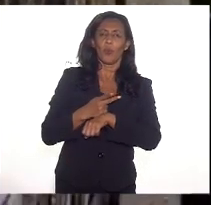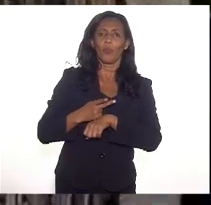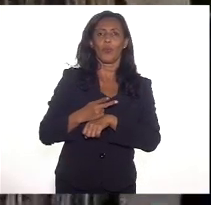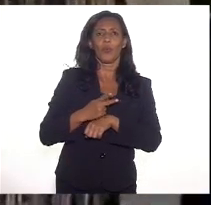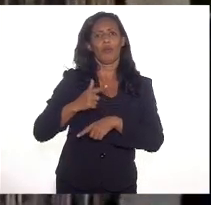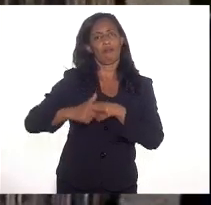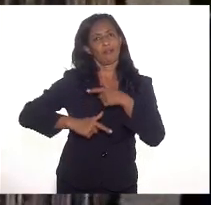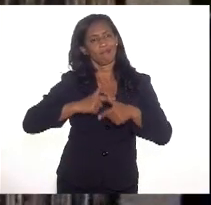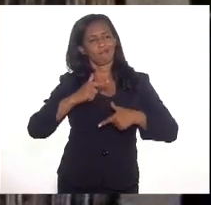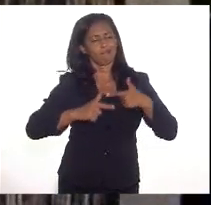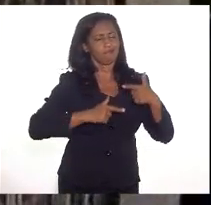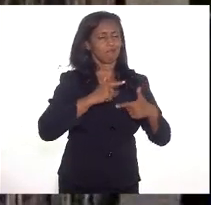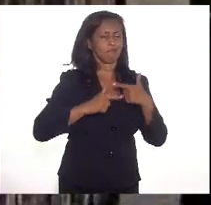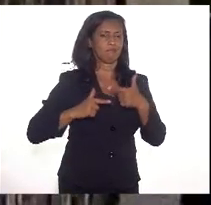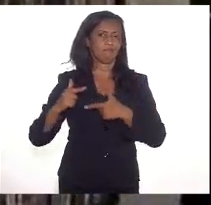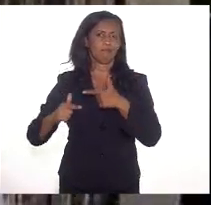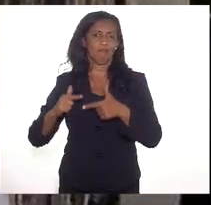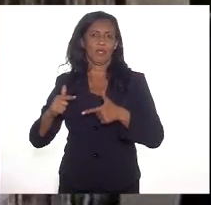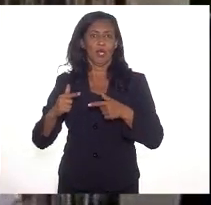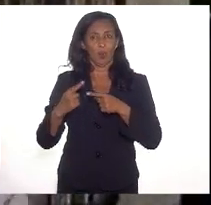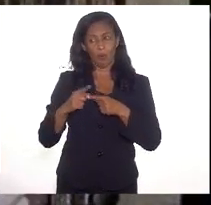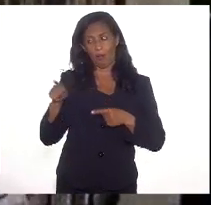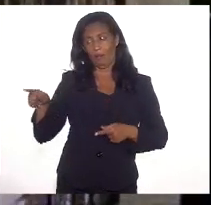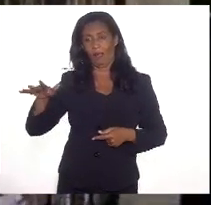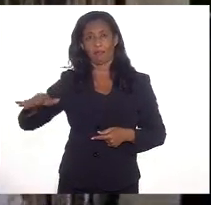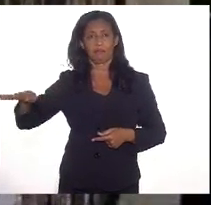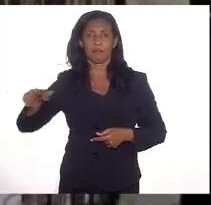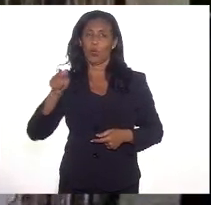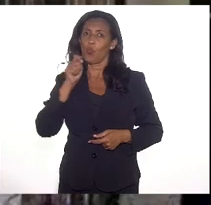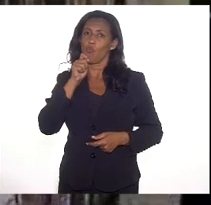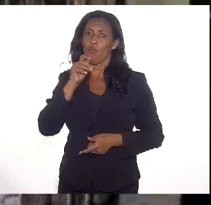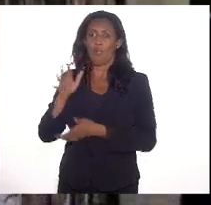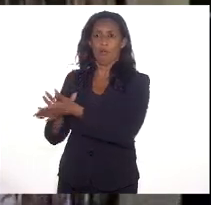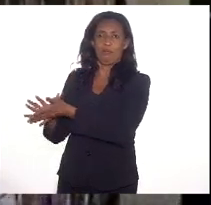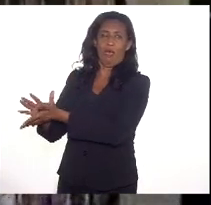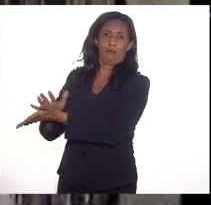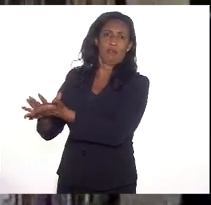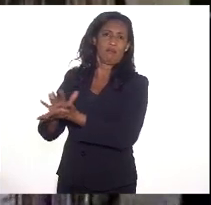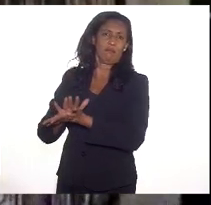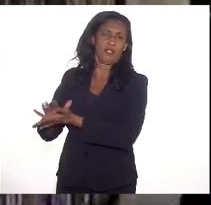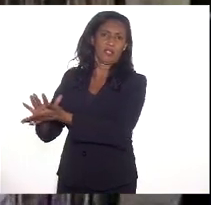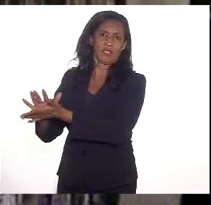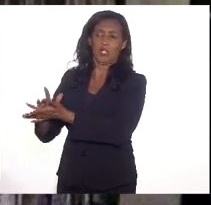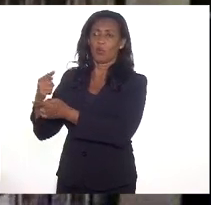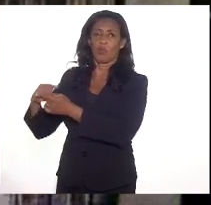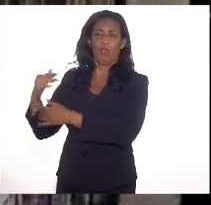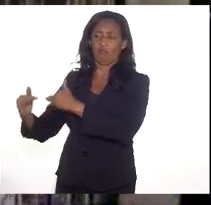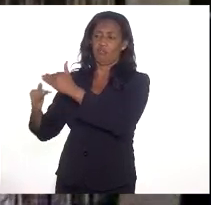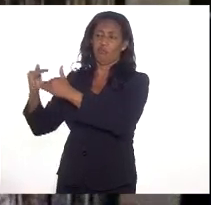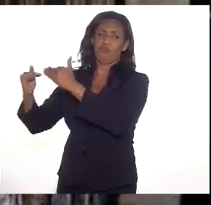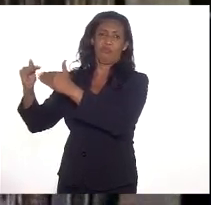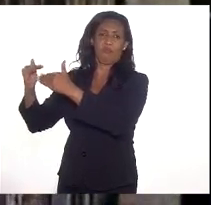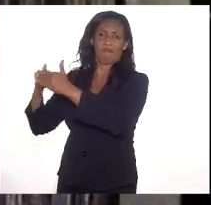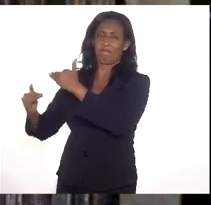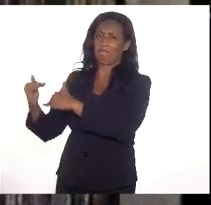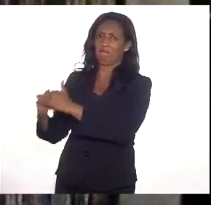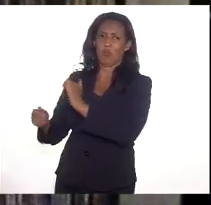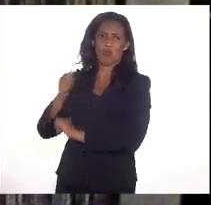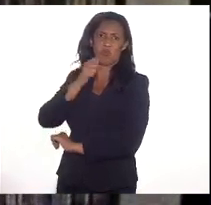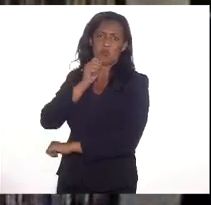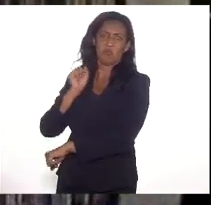inexistir no interior, em função de não existir também desenvolvimento do